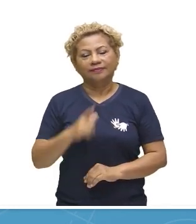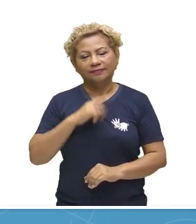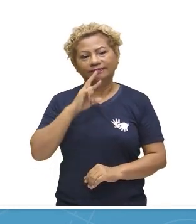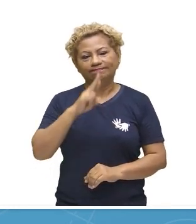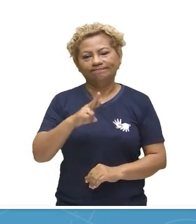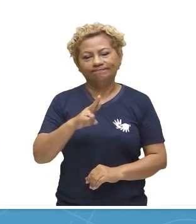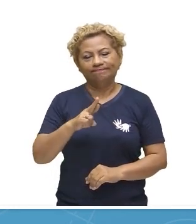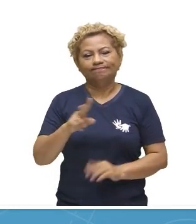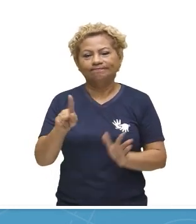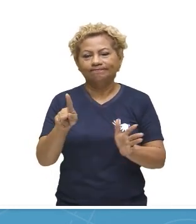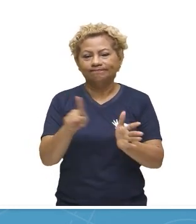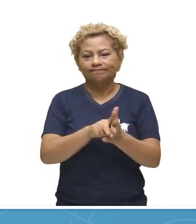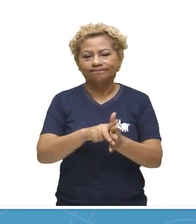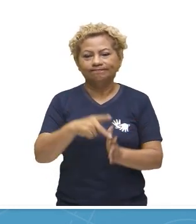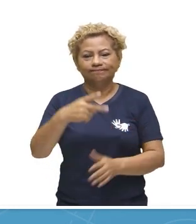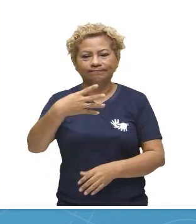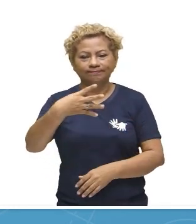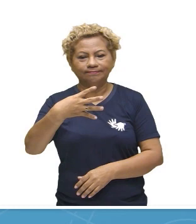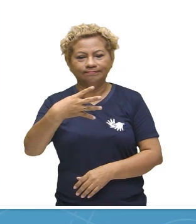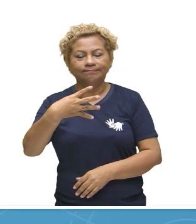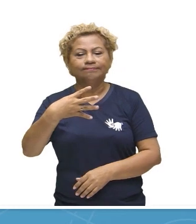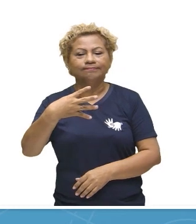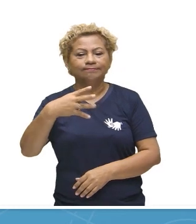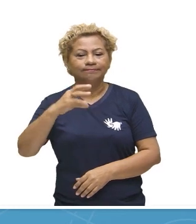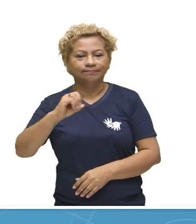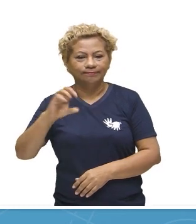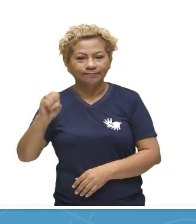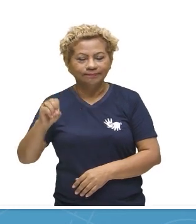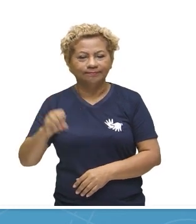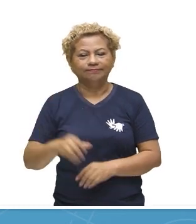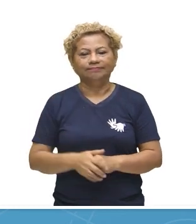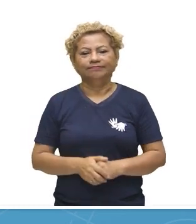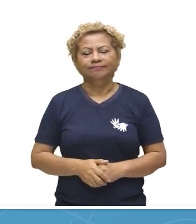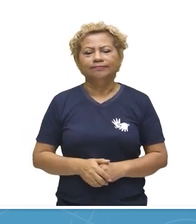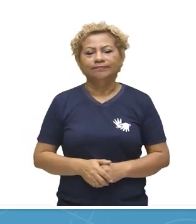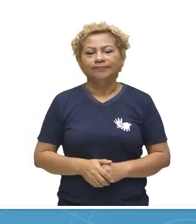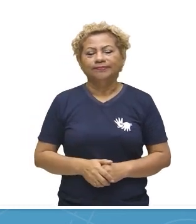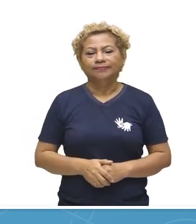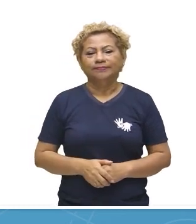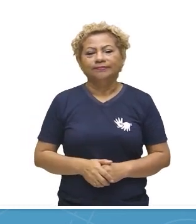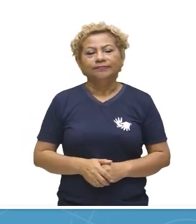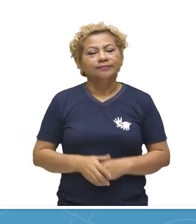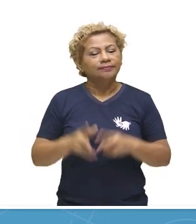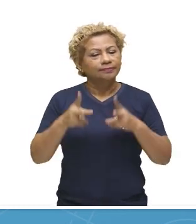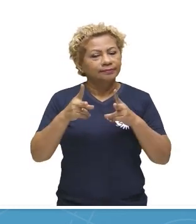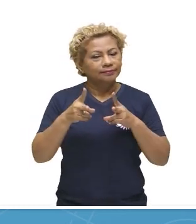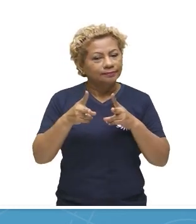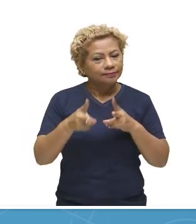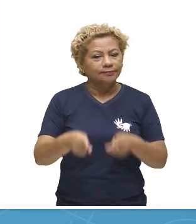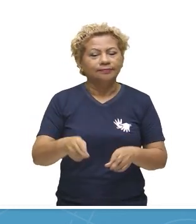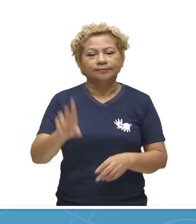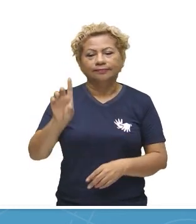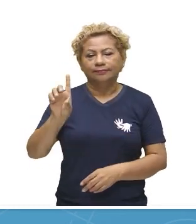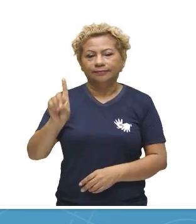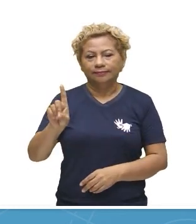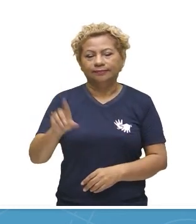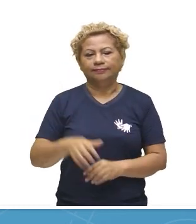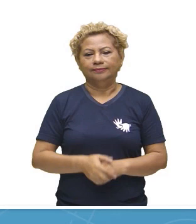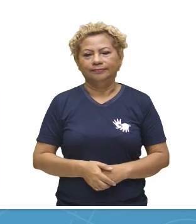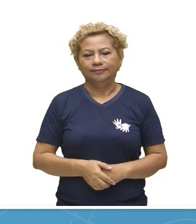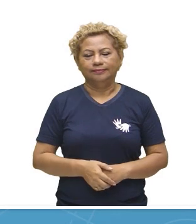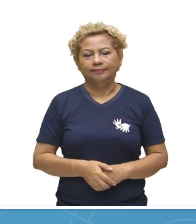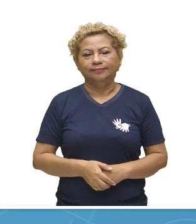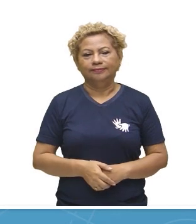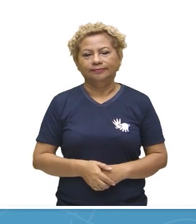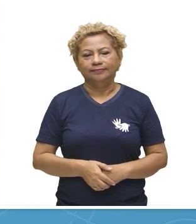o próprio radicando, que é 400. E o mesmo vai acontecer na letra D. 30 ao quadrado vai ser igual a